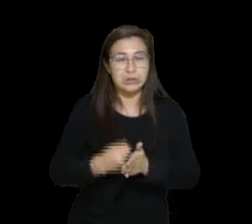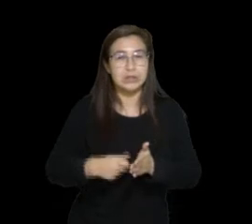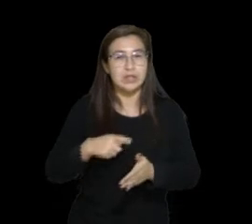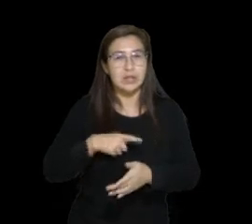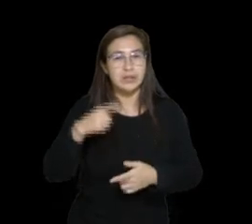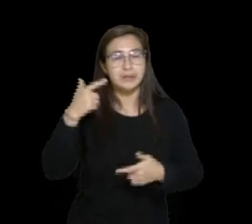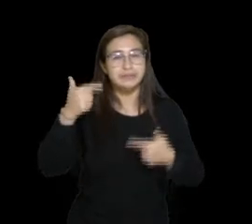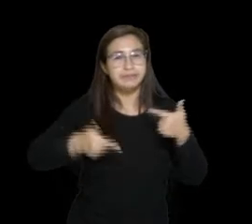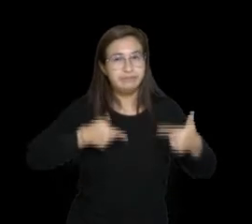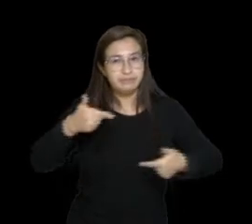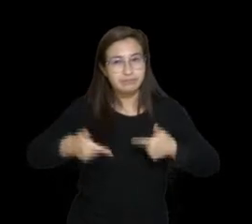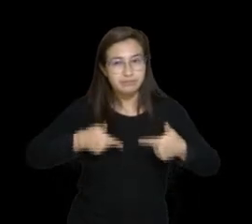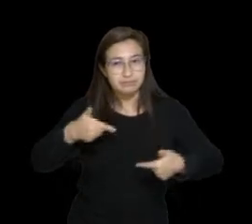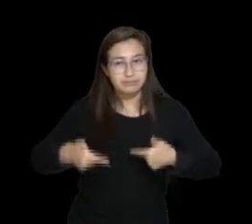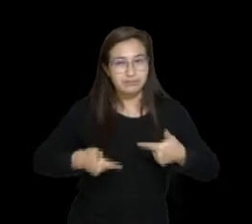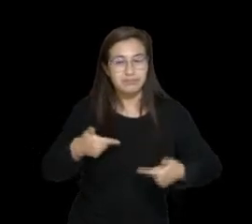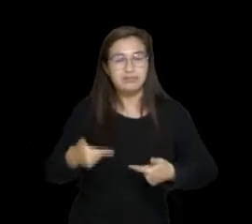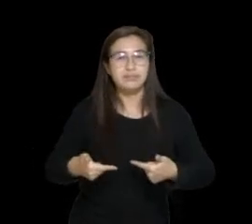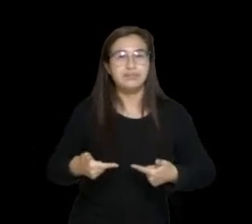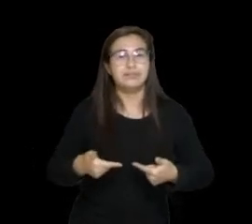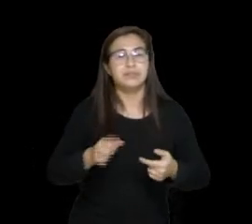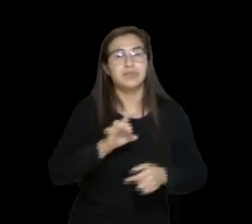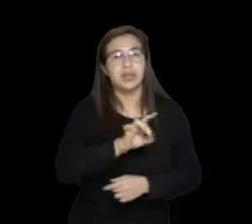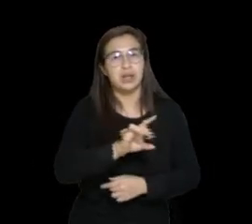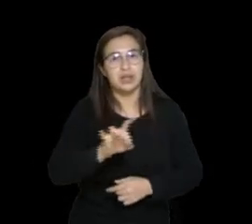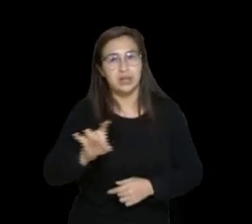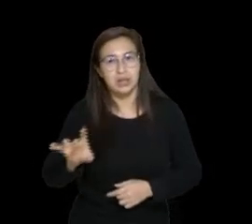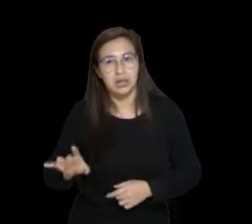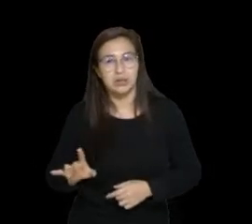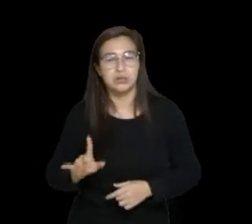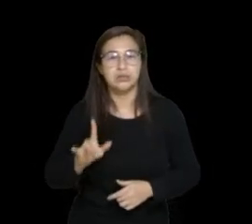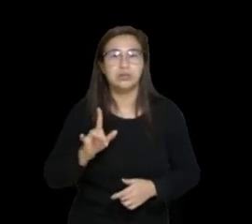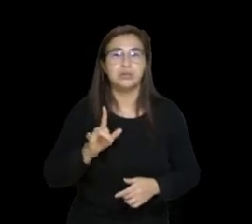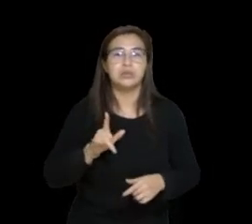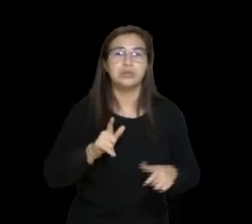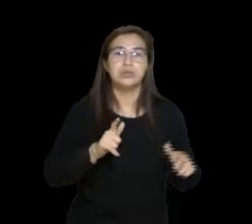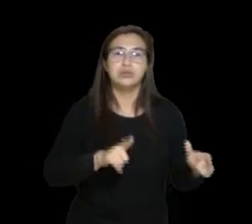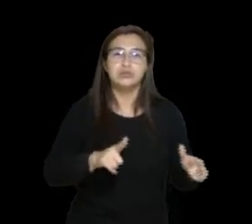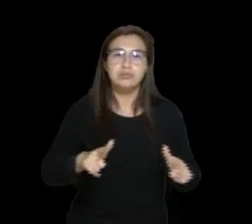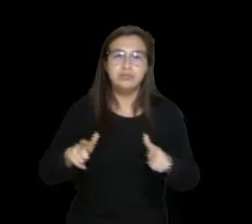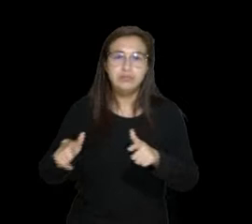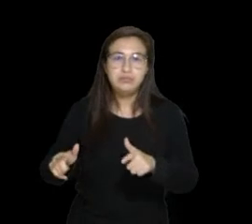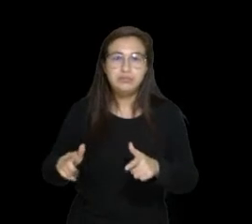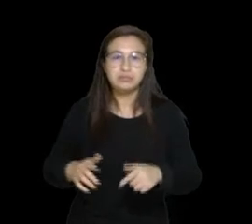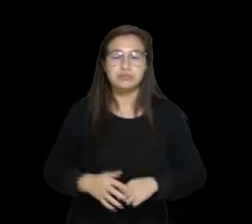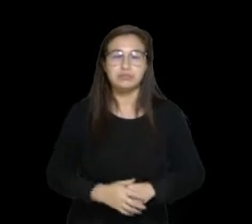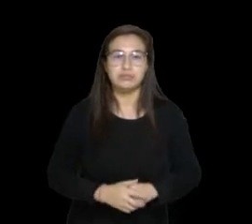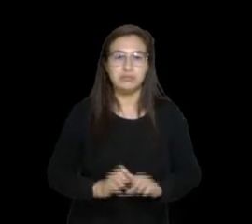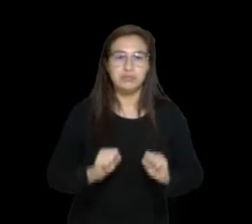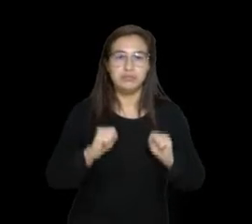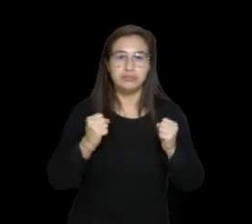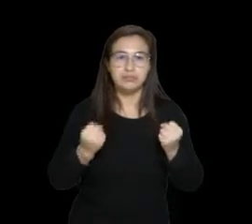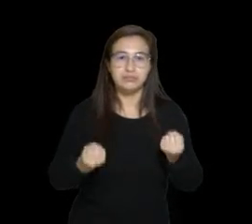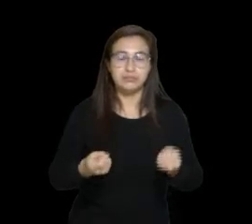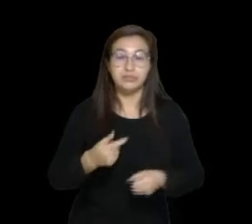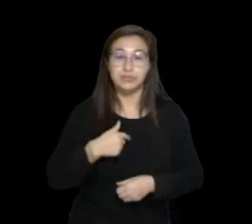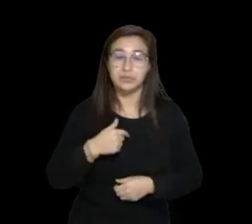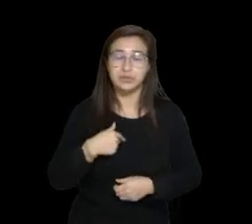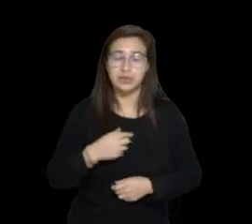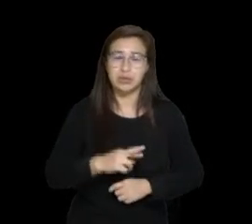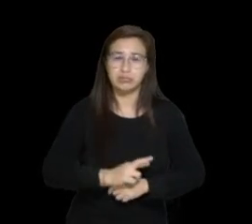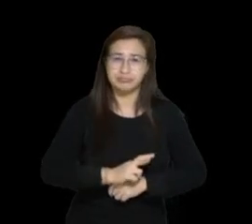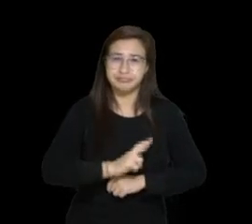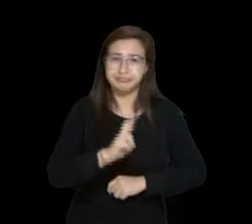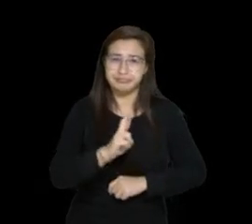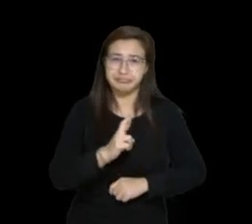trabalhar tanto é né Cada um fazendo a sua parte em cada Cantinho do Brasil eu me senti um pouco responsável me